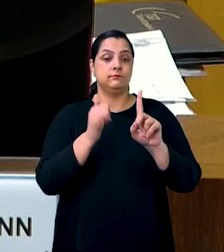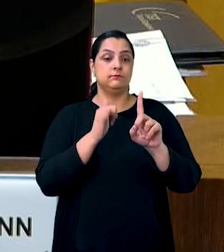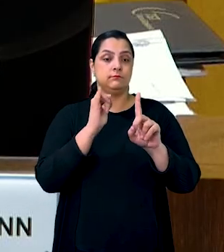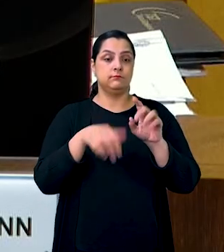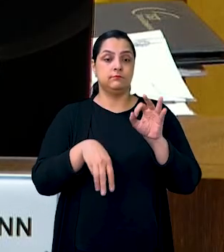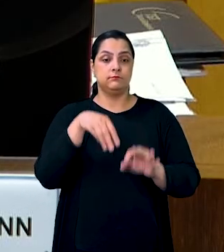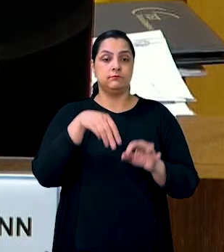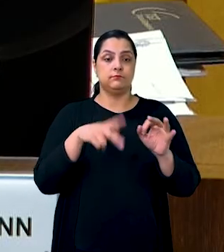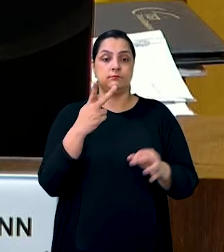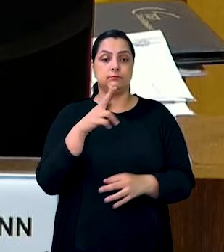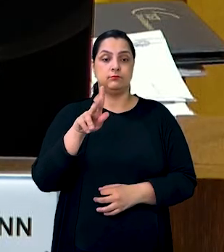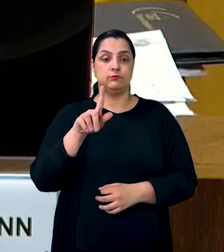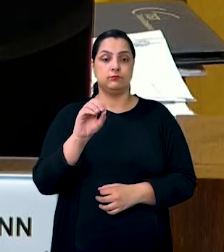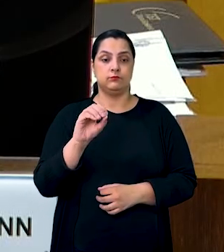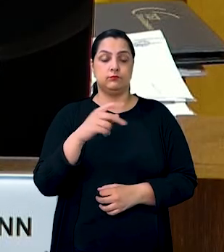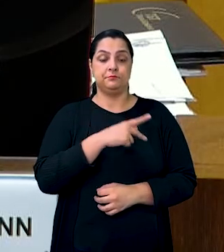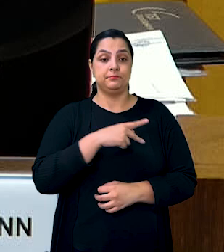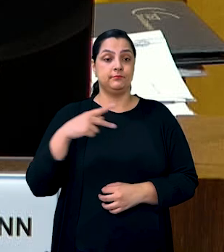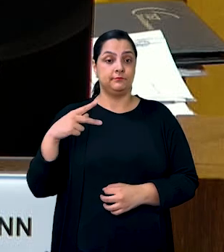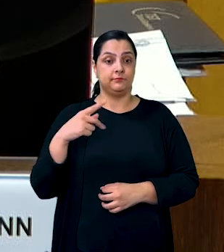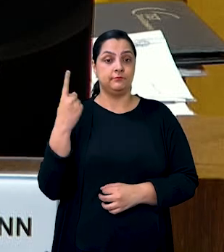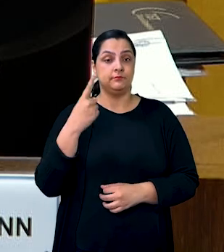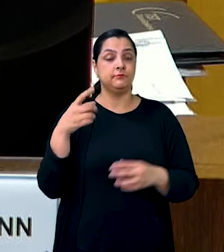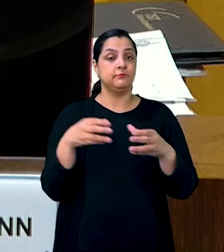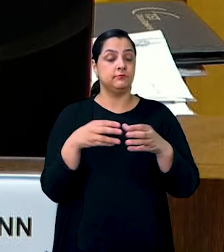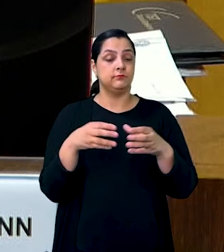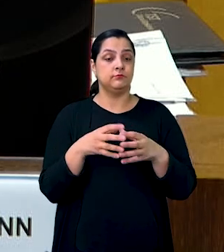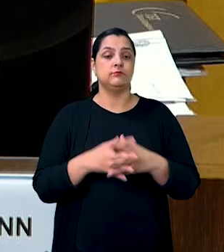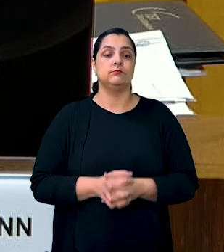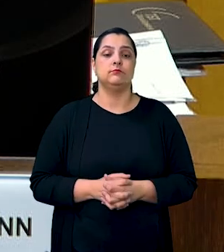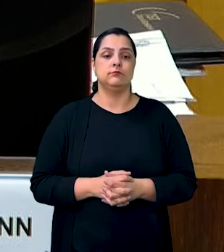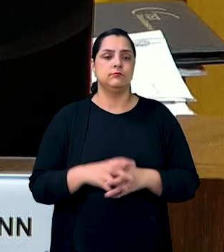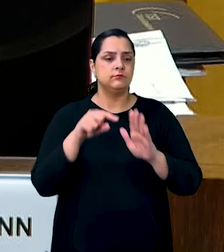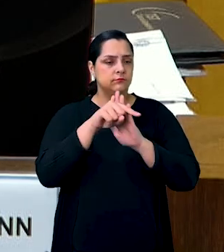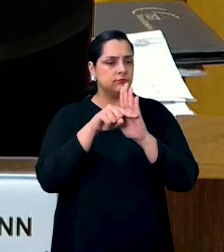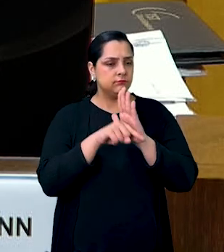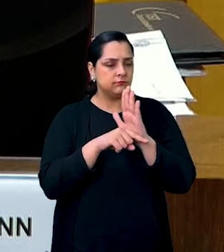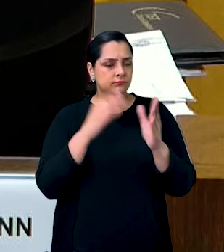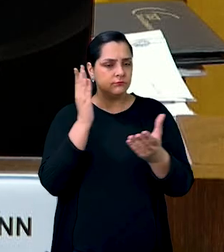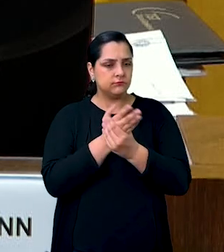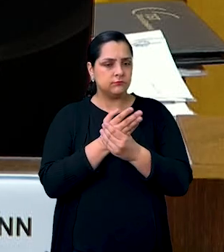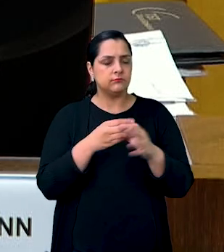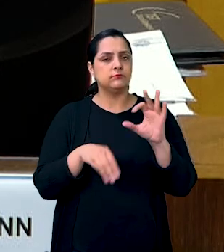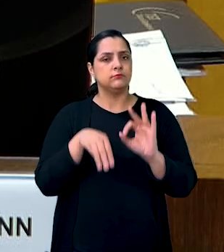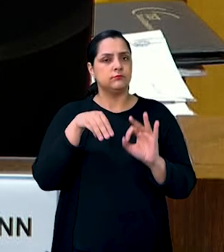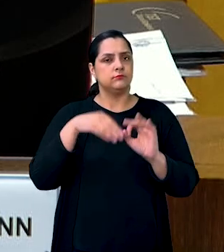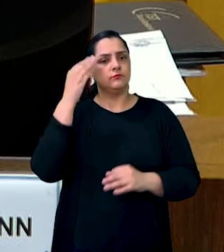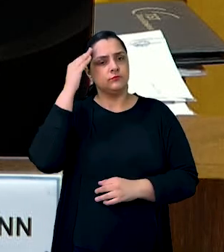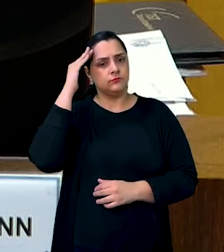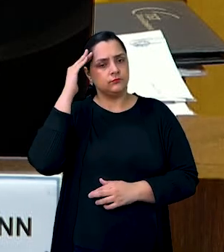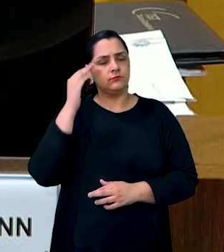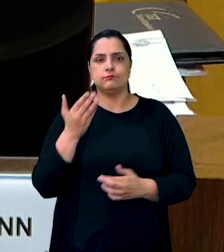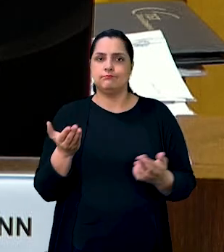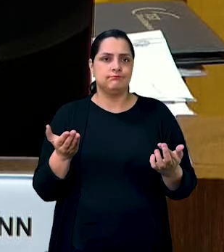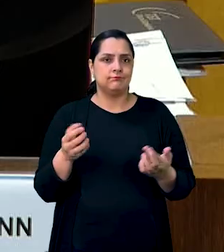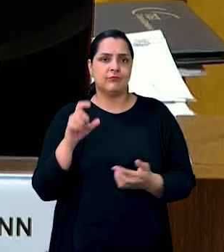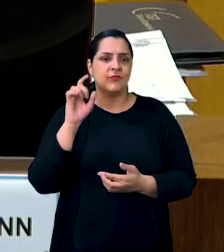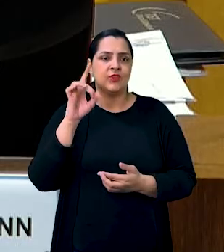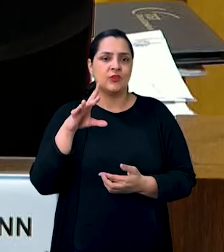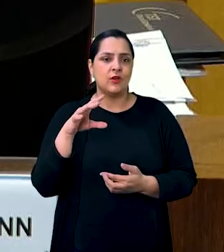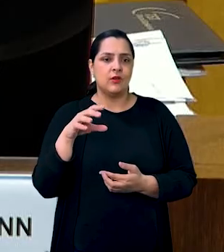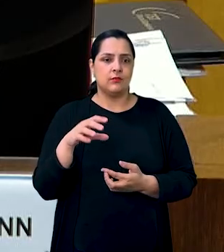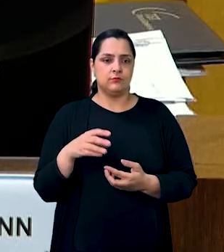a relatoria do ministro Hugo Schormann, presidente da primeira turma. Ao analisar o processo, o ministro entendeu que o